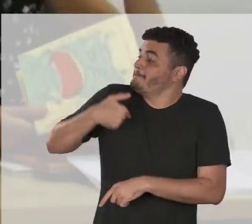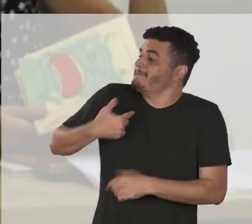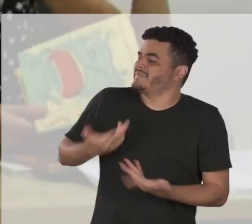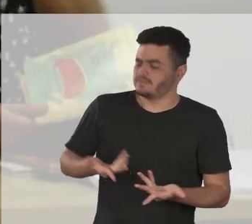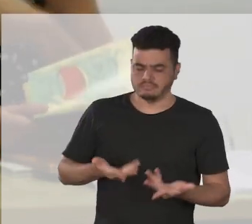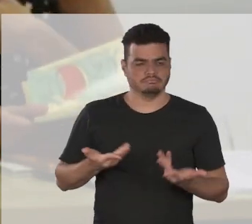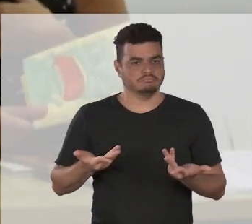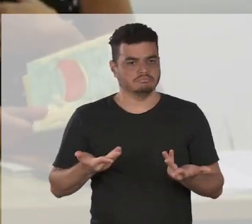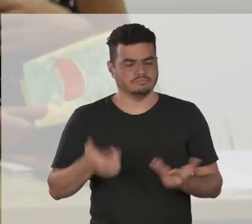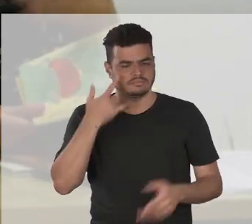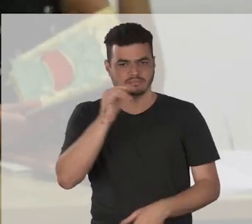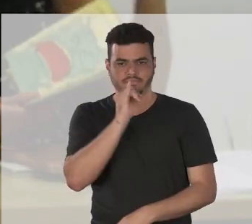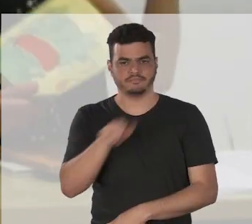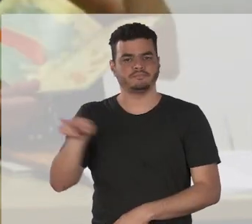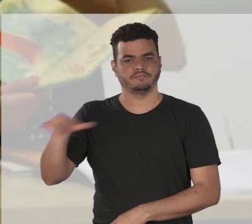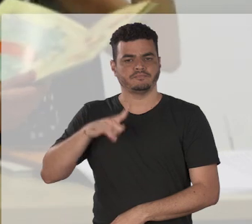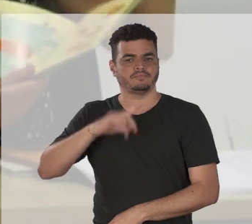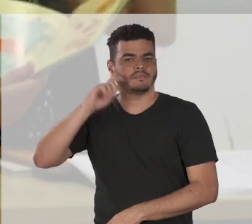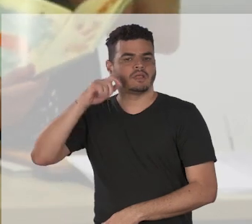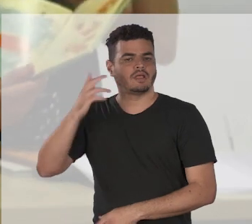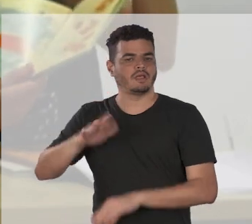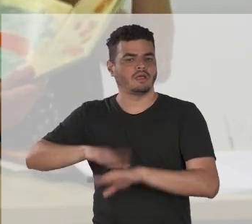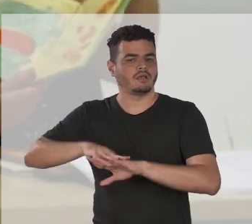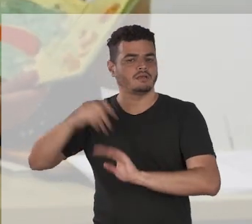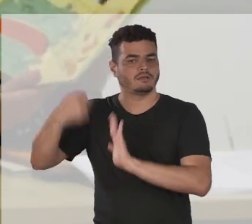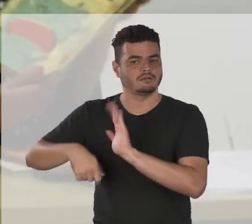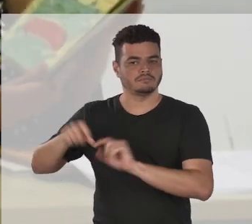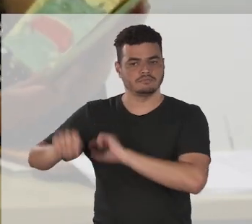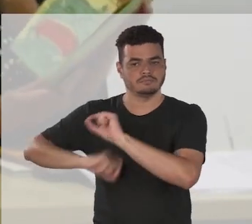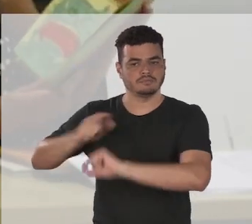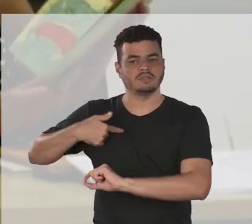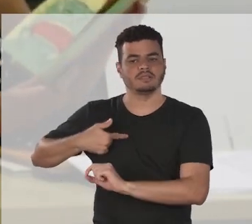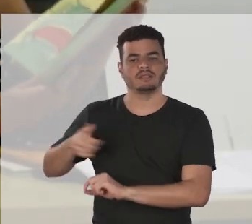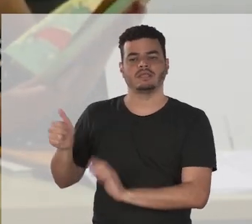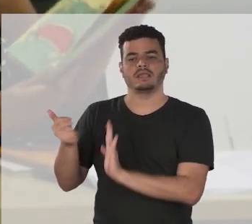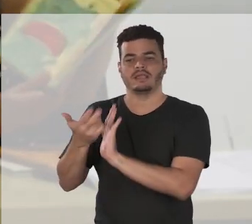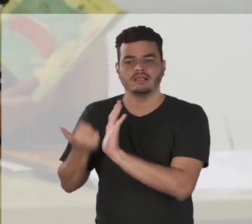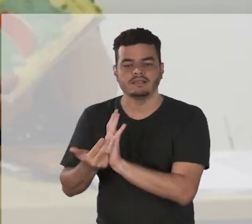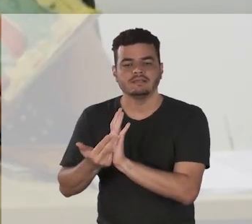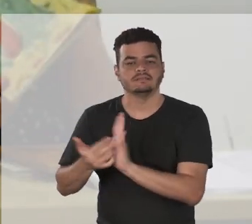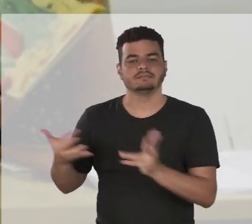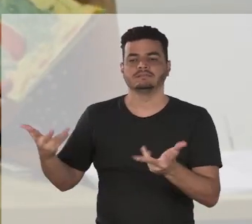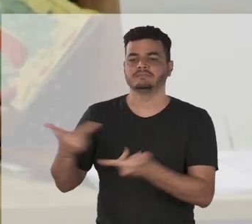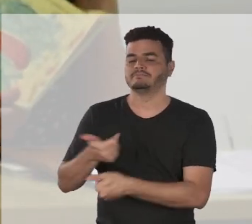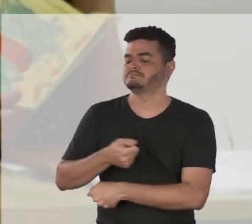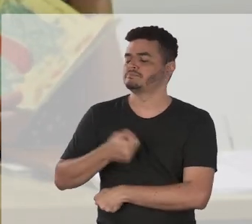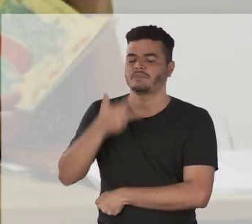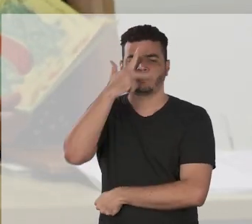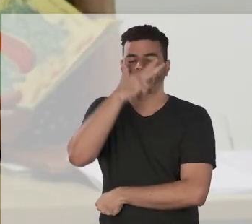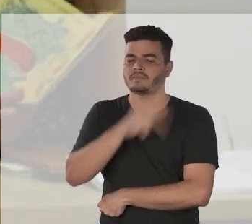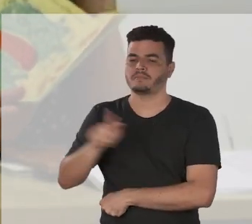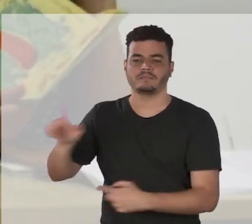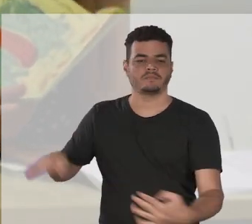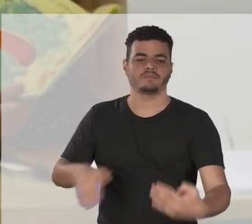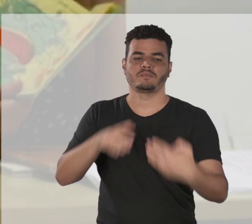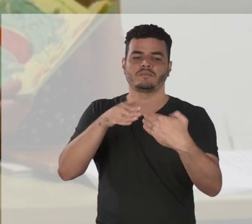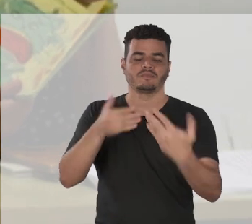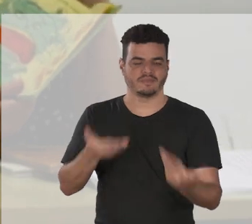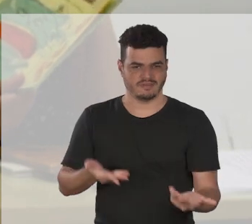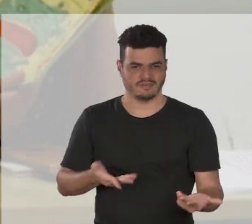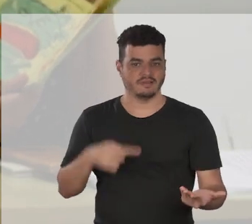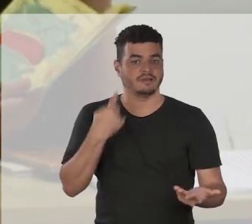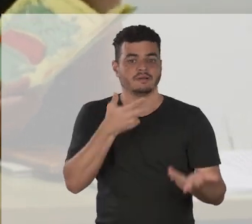das imagens, e ela é uma ilustradora, uma autora muito conhecida, desculpa, né? Me parece então que,